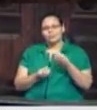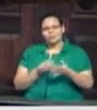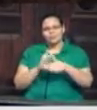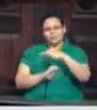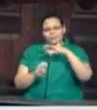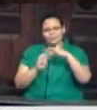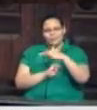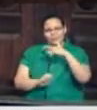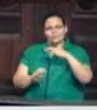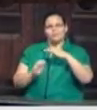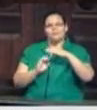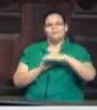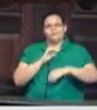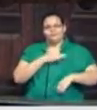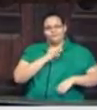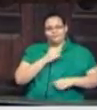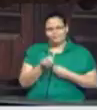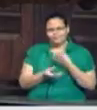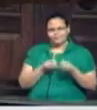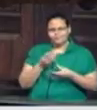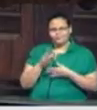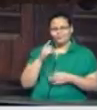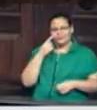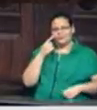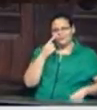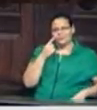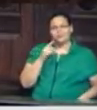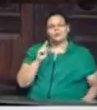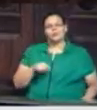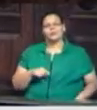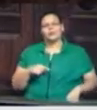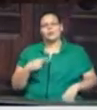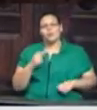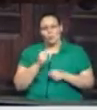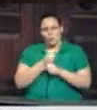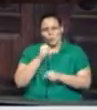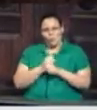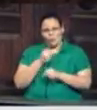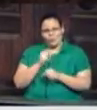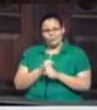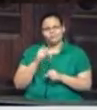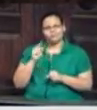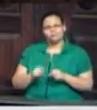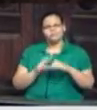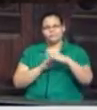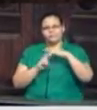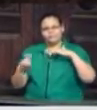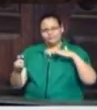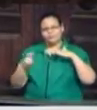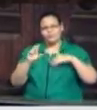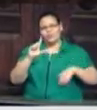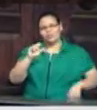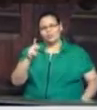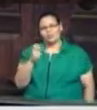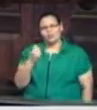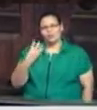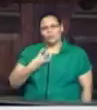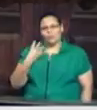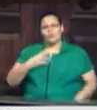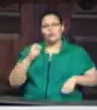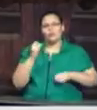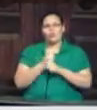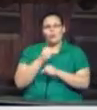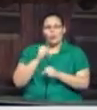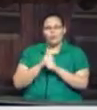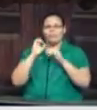fiscais. A gente vê uma obra como a da linha 4 do metrô, a gente vê a obra do Maracanã,